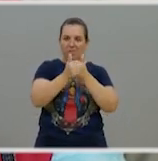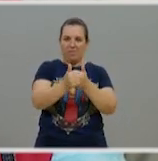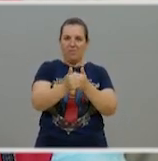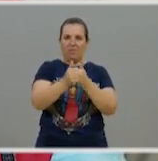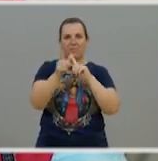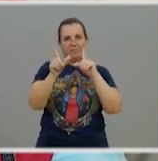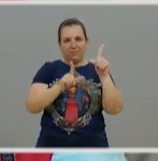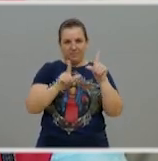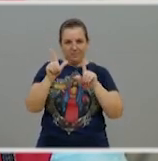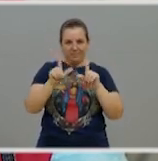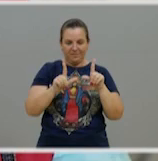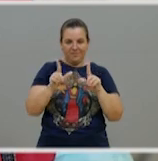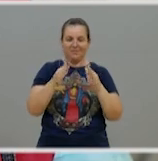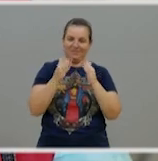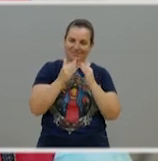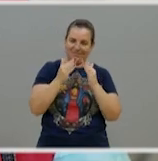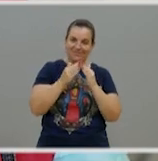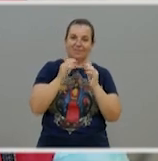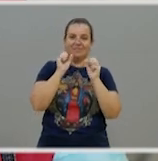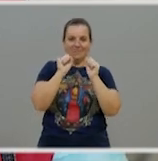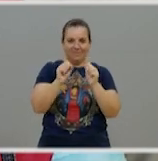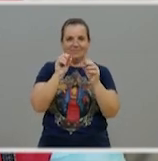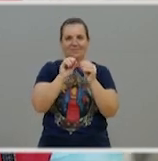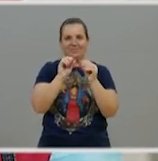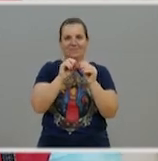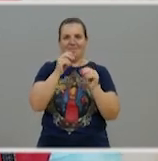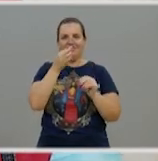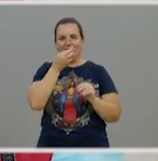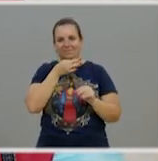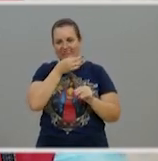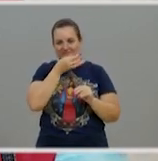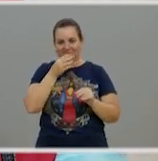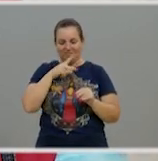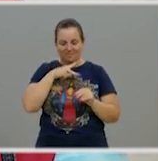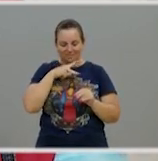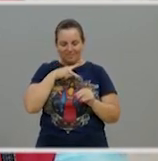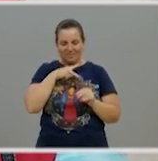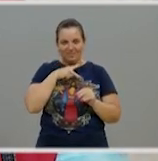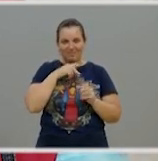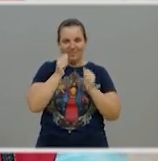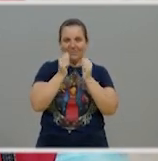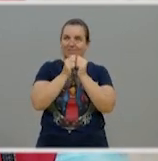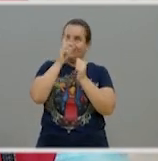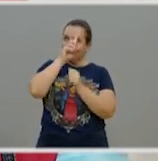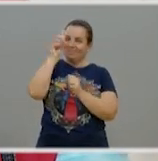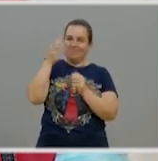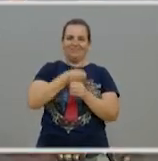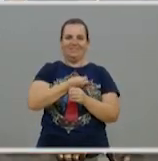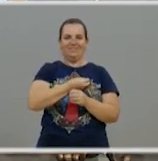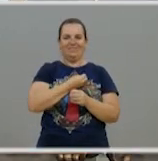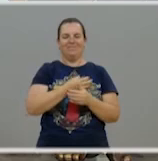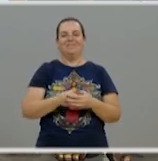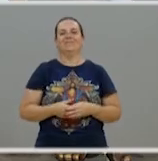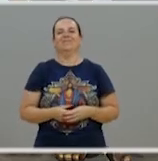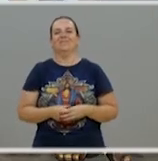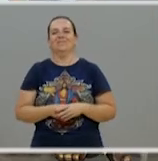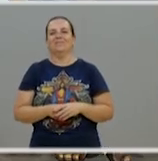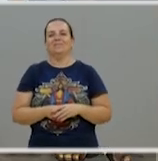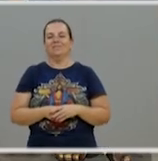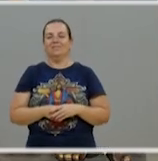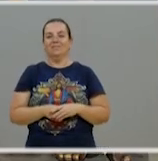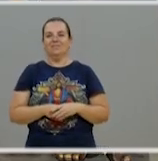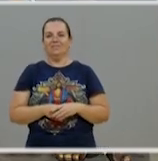pelos meios de comunicação poderá fazer a sua comunhão espiritual com o Deus da vida. Cantemos.